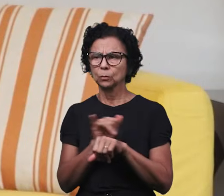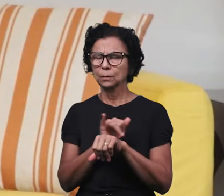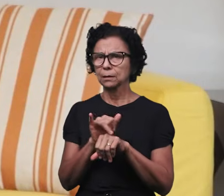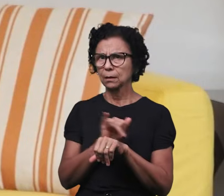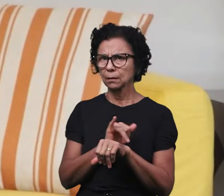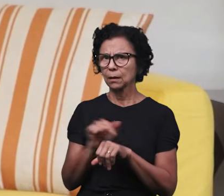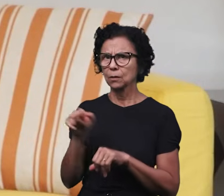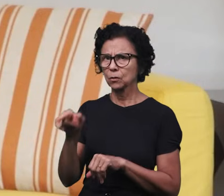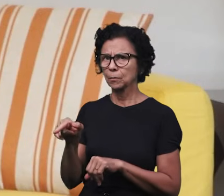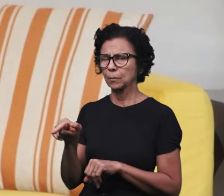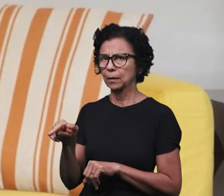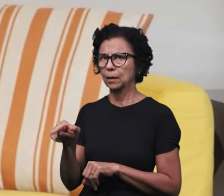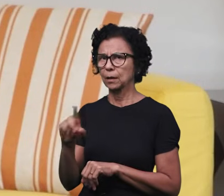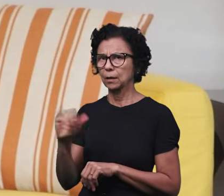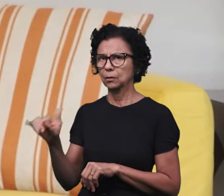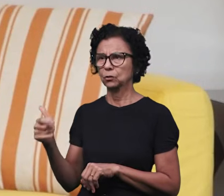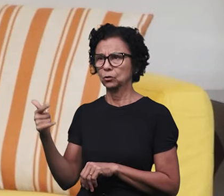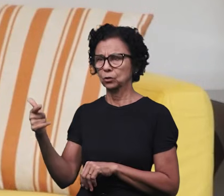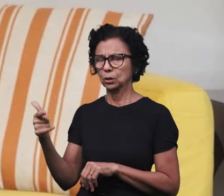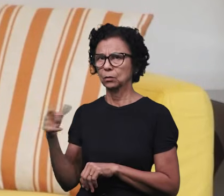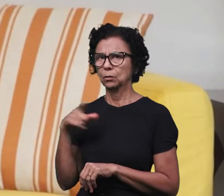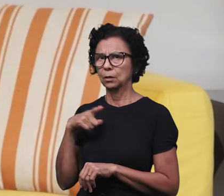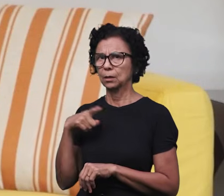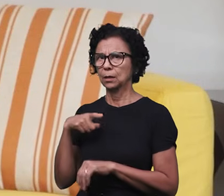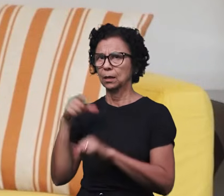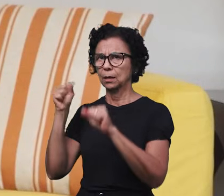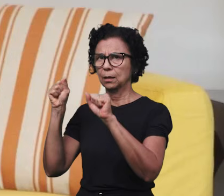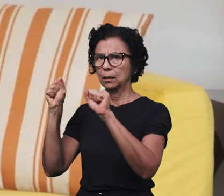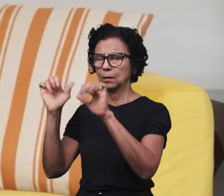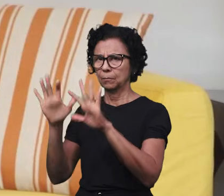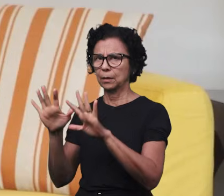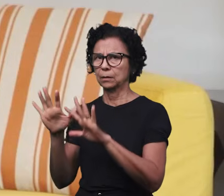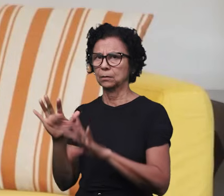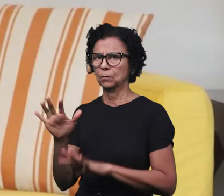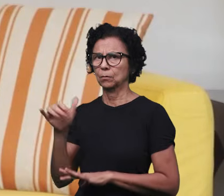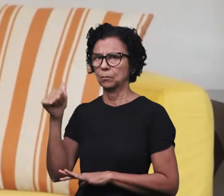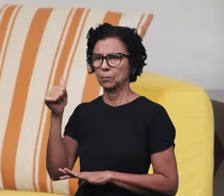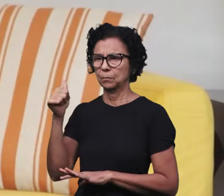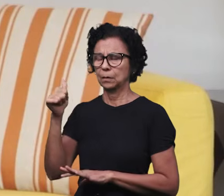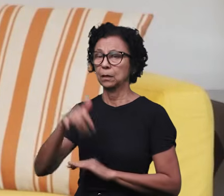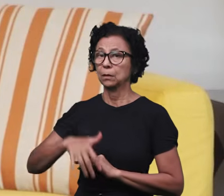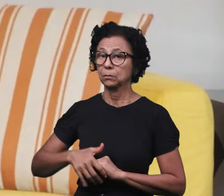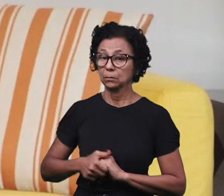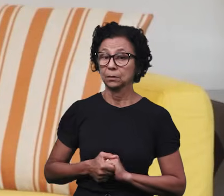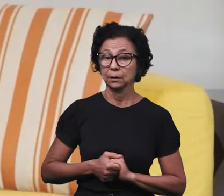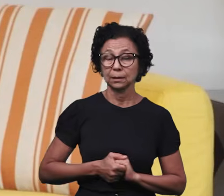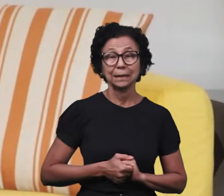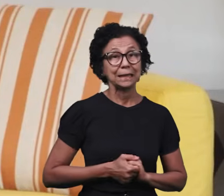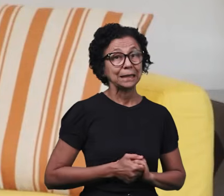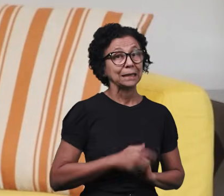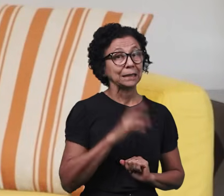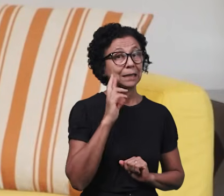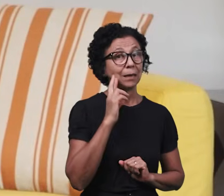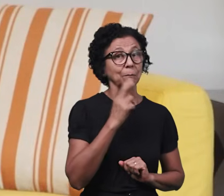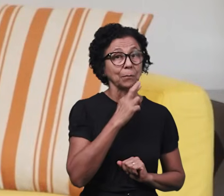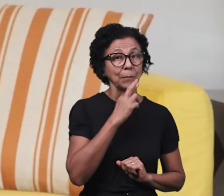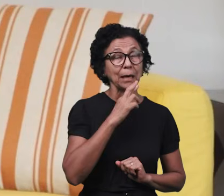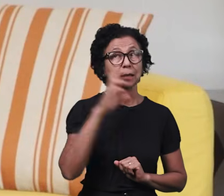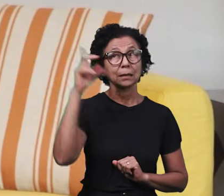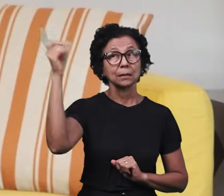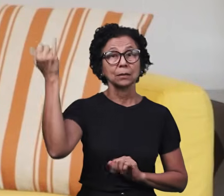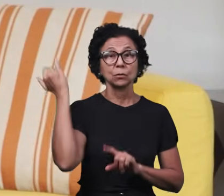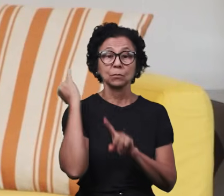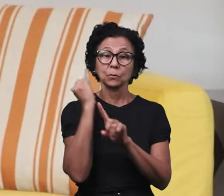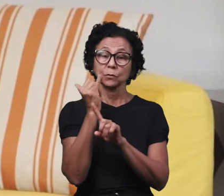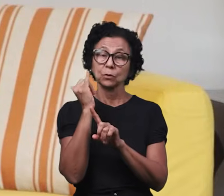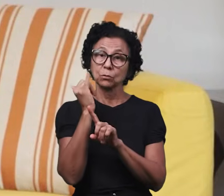de uma profecia que ela já tinha recebido desde a sua gestação. A profecia a respeito dos seus filhos, ela não foi esquecida com o passar